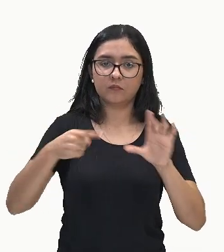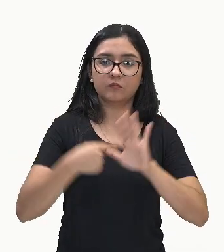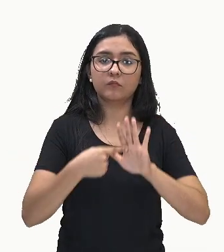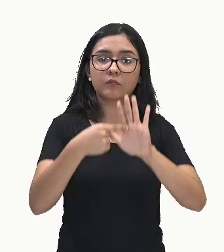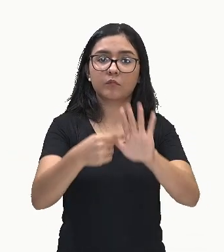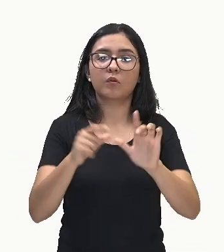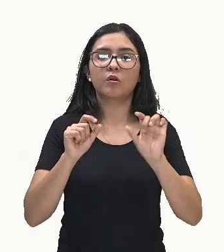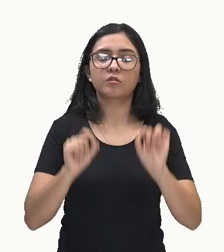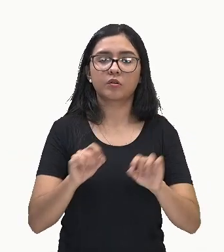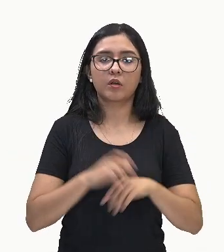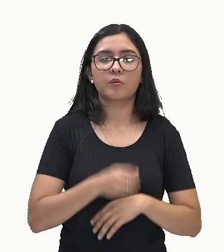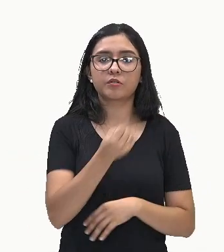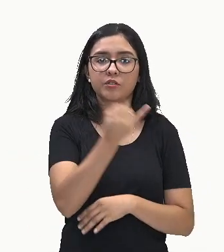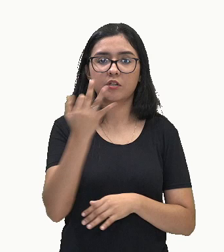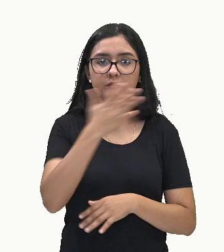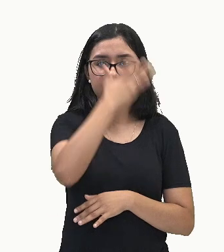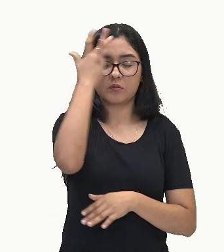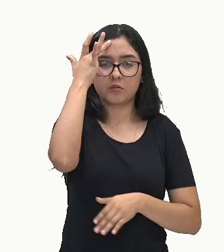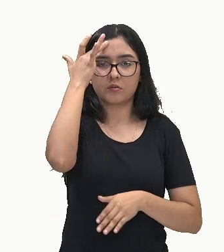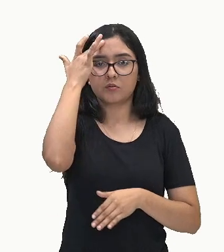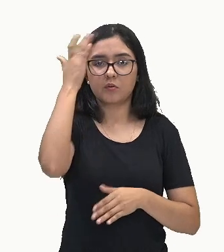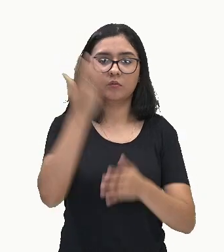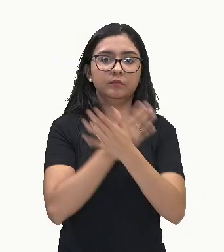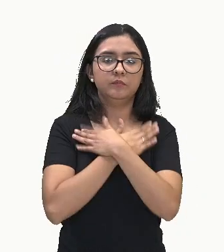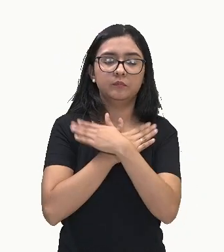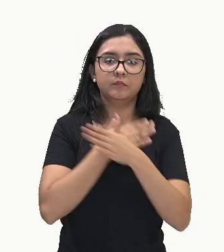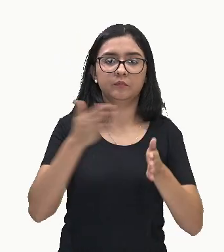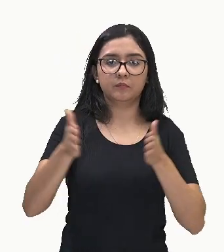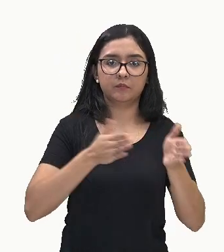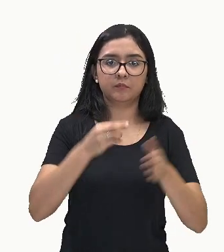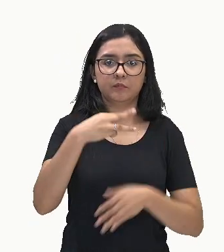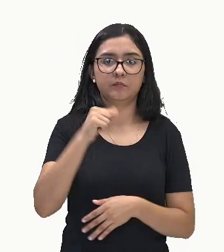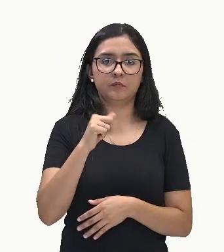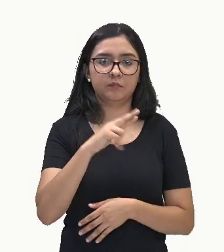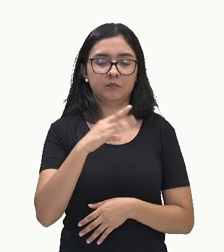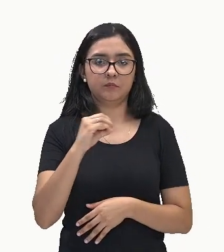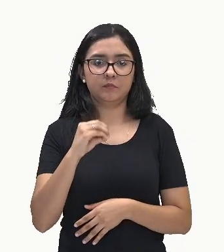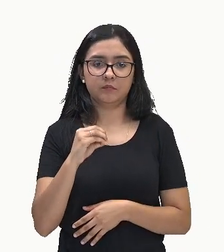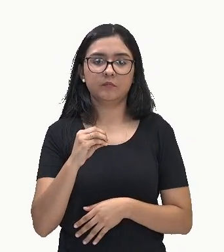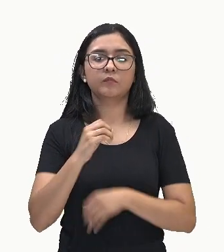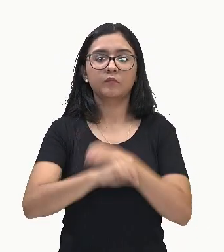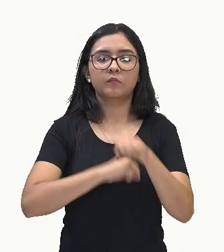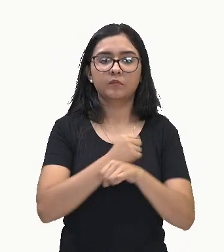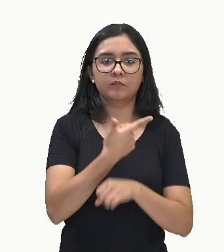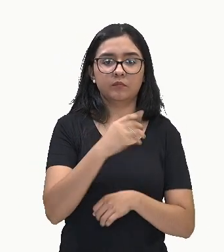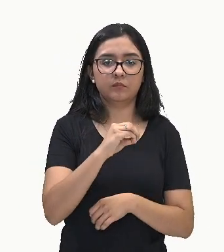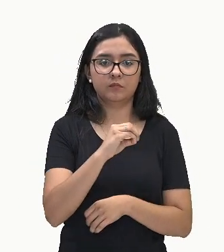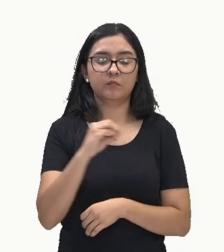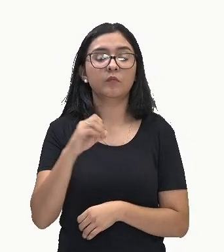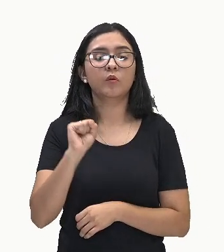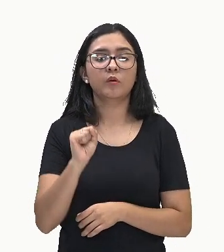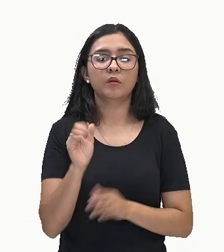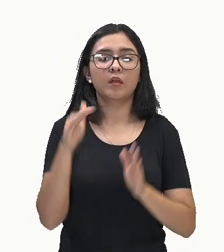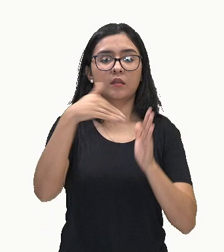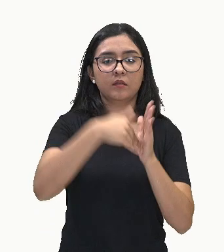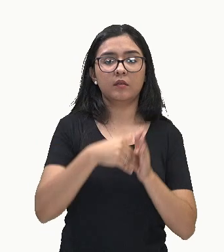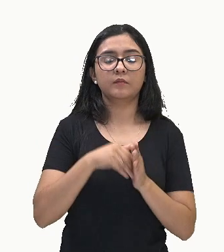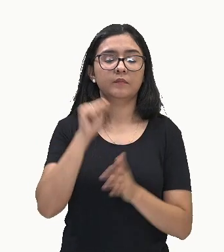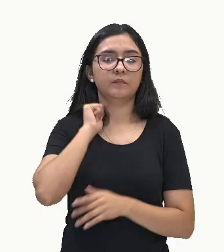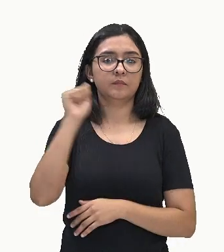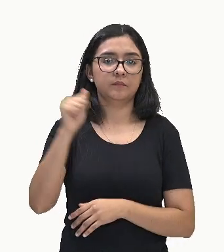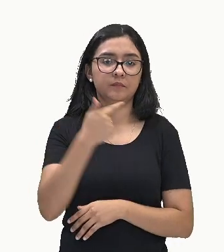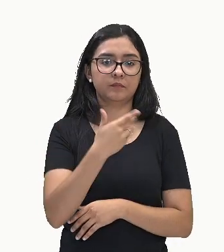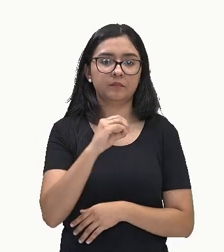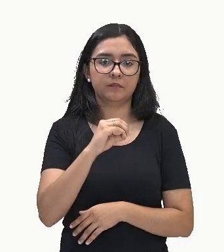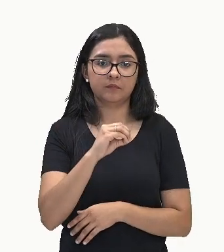desemprego em porcentagem para o período de março de 2008 a abril de 2009 obtida com base nos